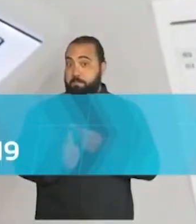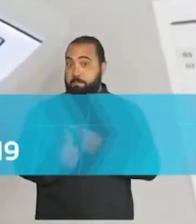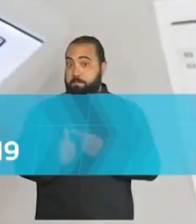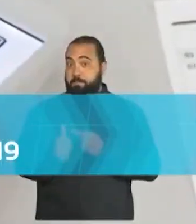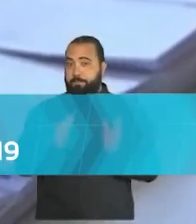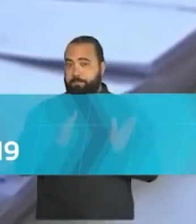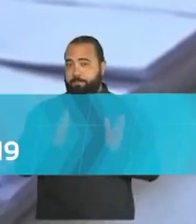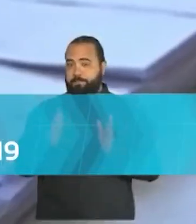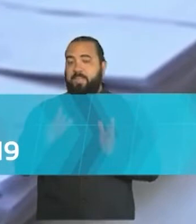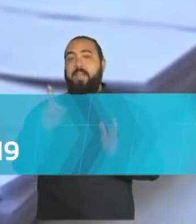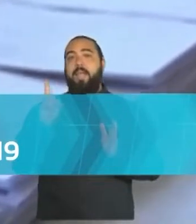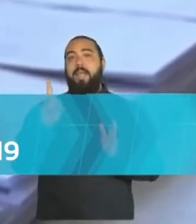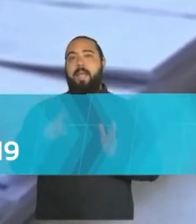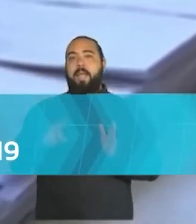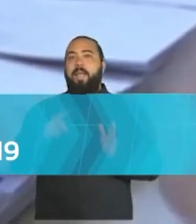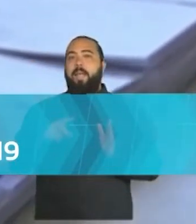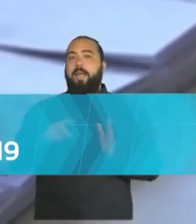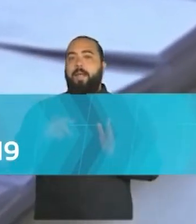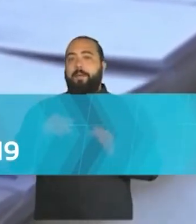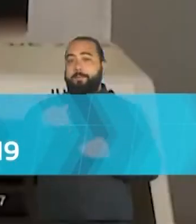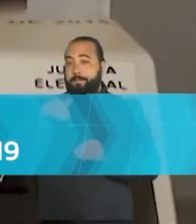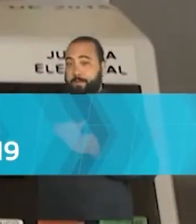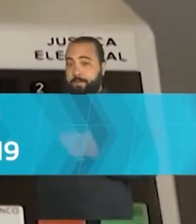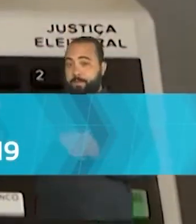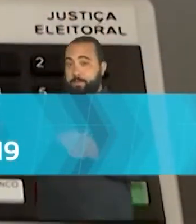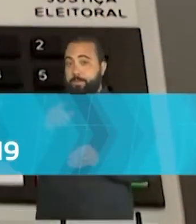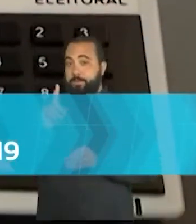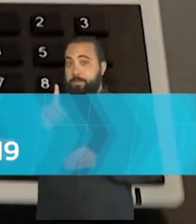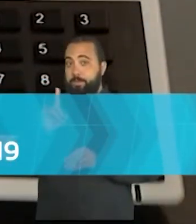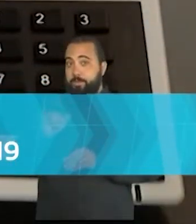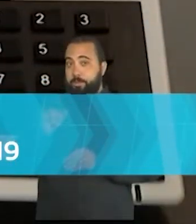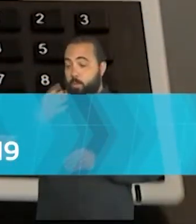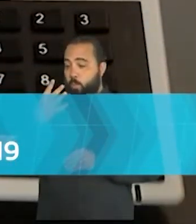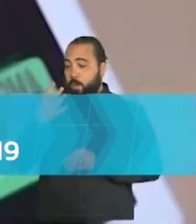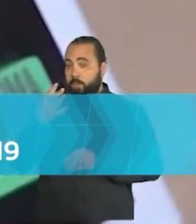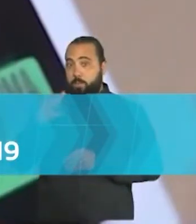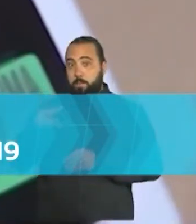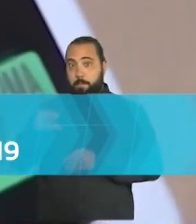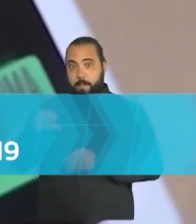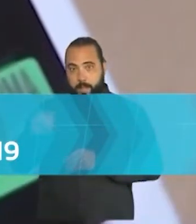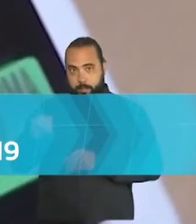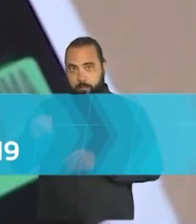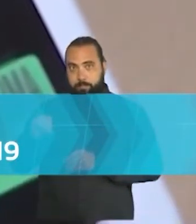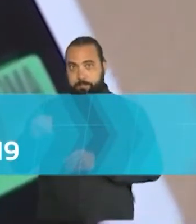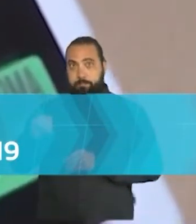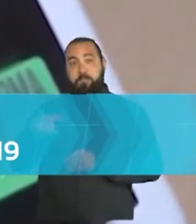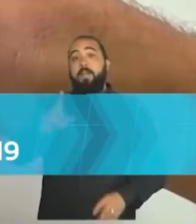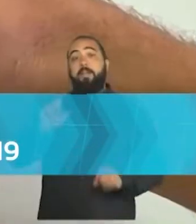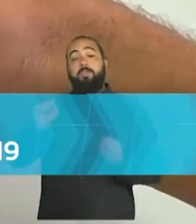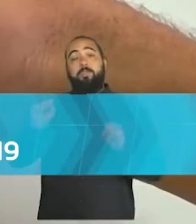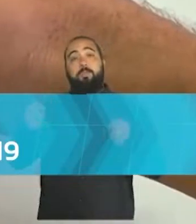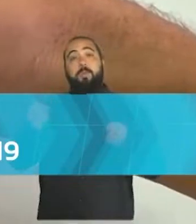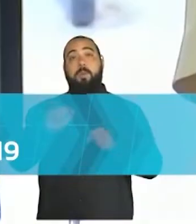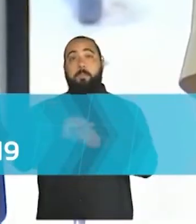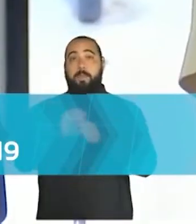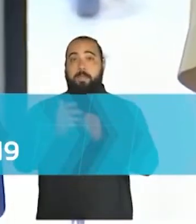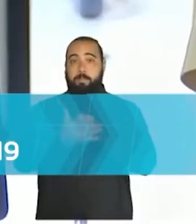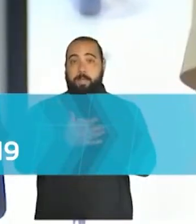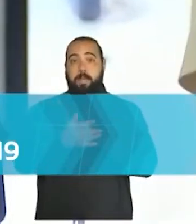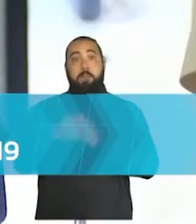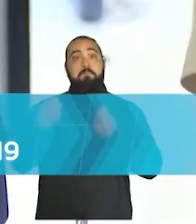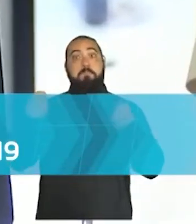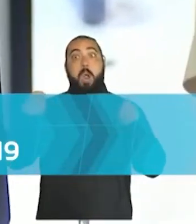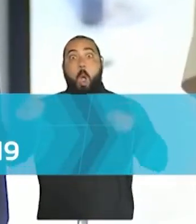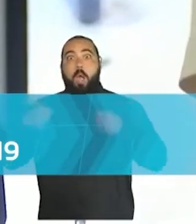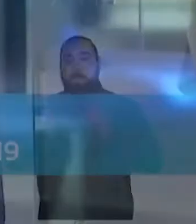crítico das urnas eletrônicas em sagrou falar sobre o tema mas recuou ao dizer que não detalharei as